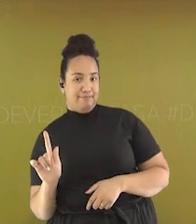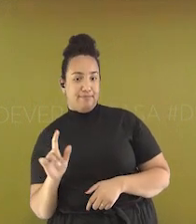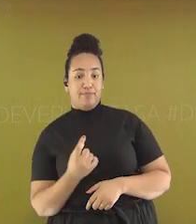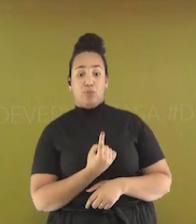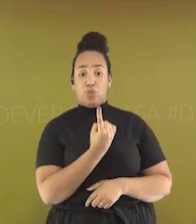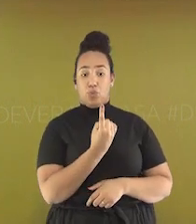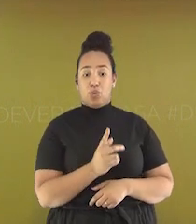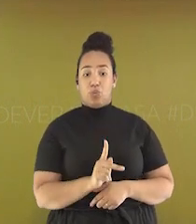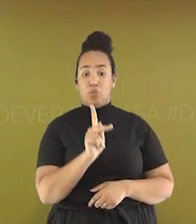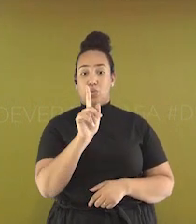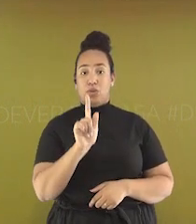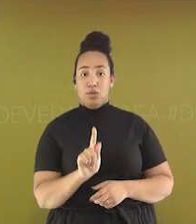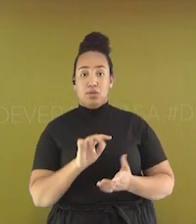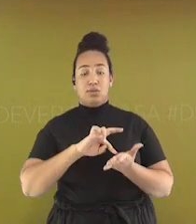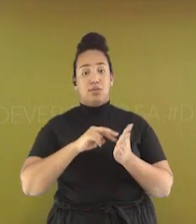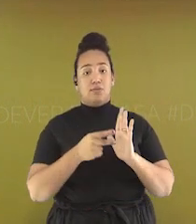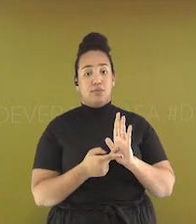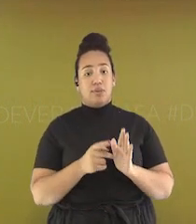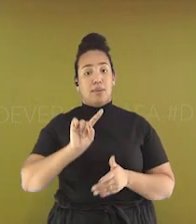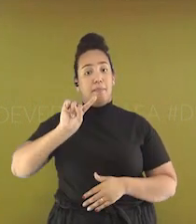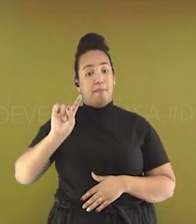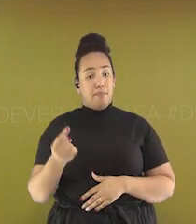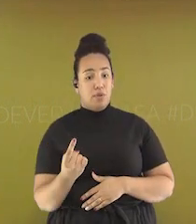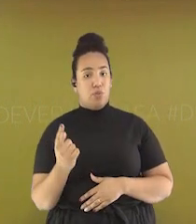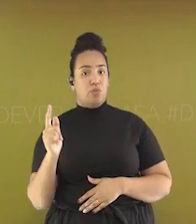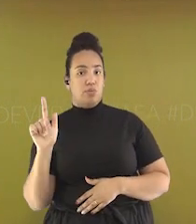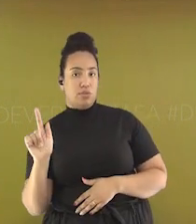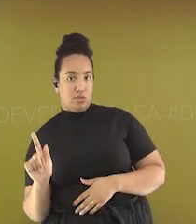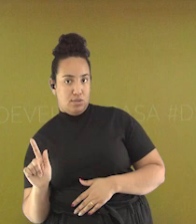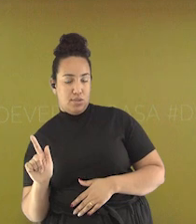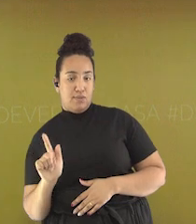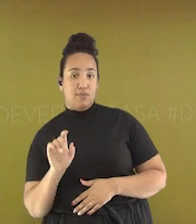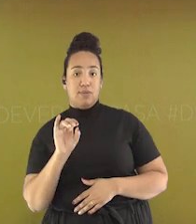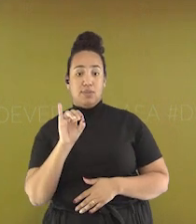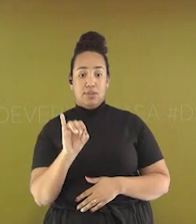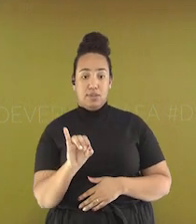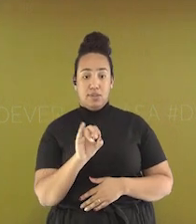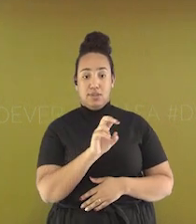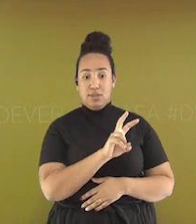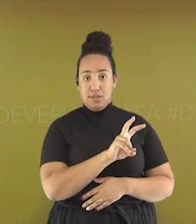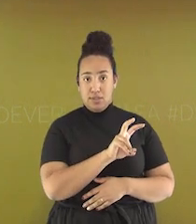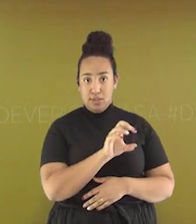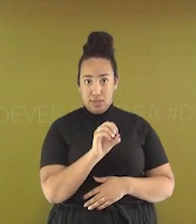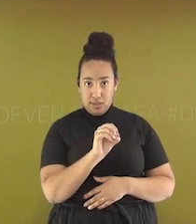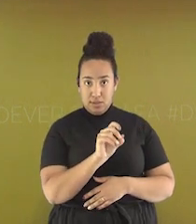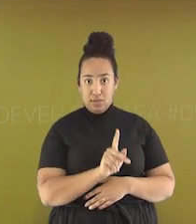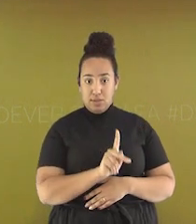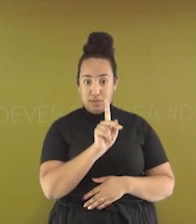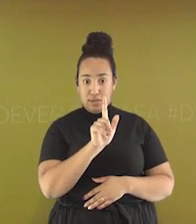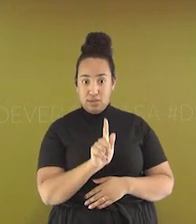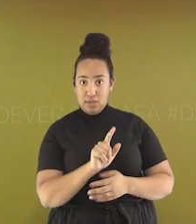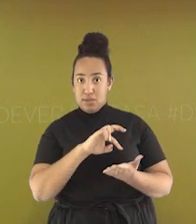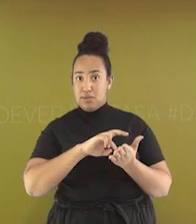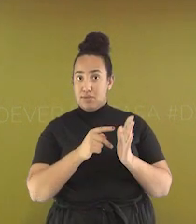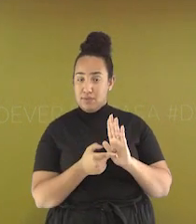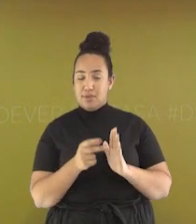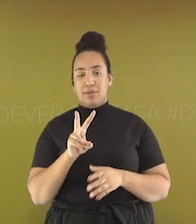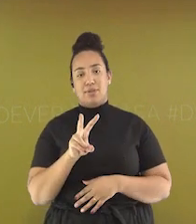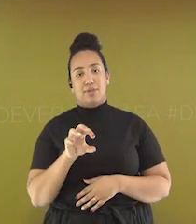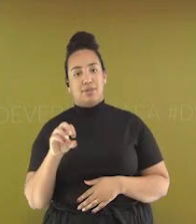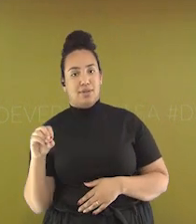gramas. Se falarmos meio quilo, estamos falando ou nos referindo à metade de 1000 gramas, que são 500